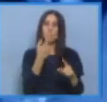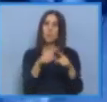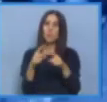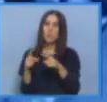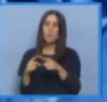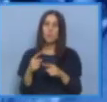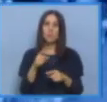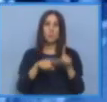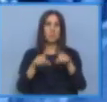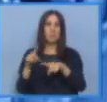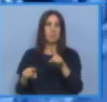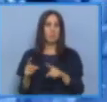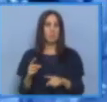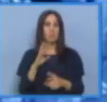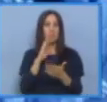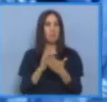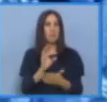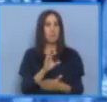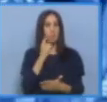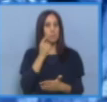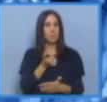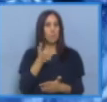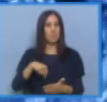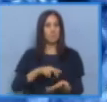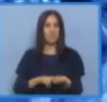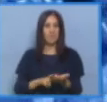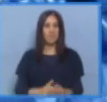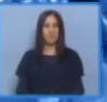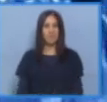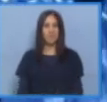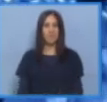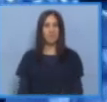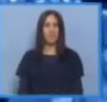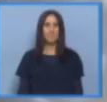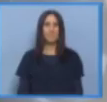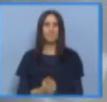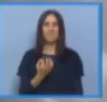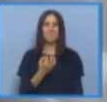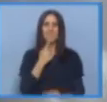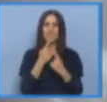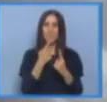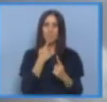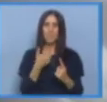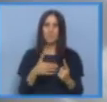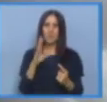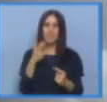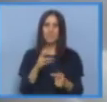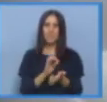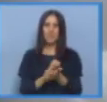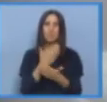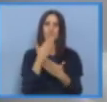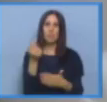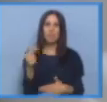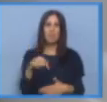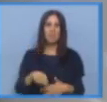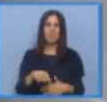multiculturalidade e multidiversidade e será uma forma de conhecermos ainda melhor a nossa realidade. Uma forma, sem dúvida, de grande diálogo que vai acontecer na Figueira. Muito obrigado por terem